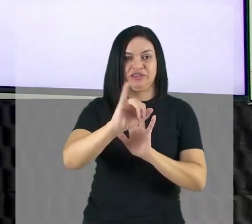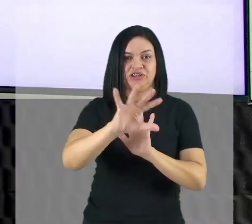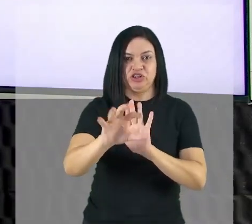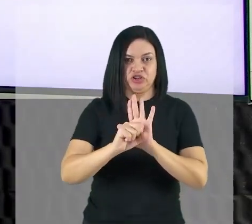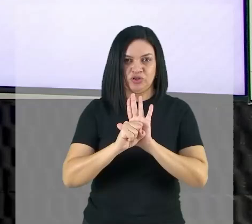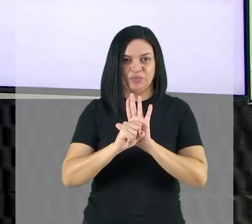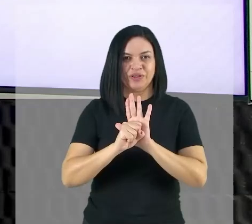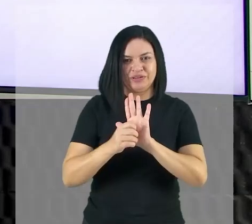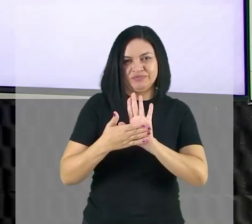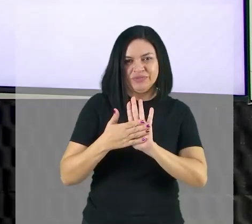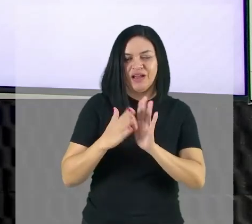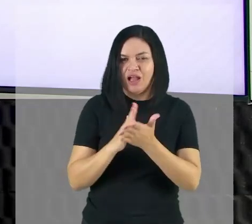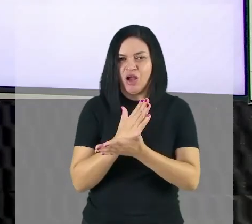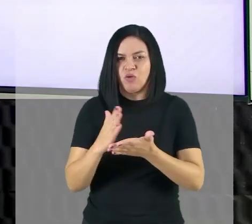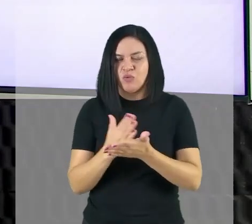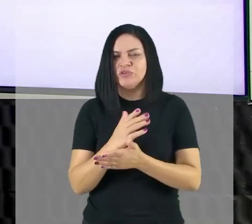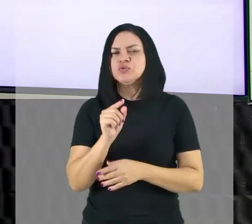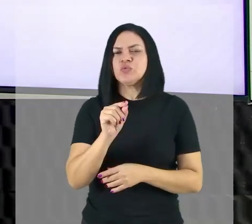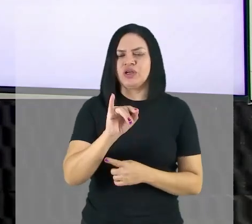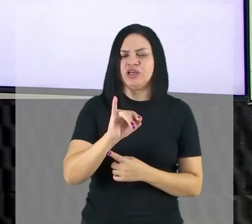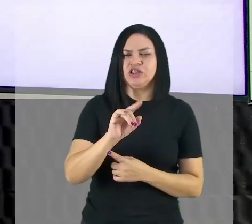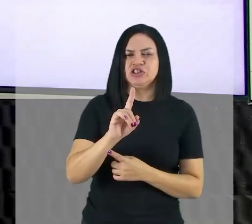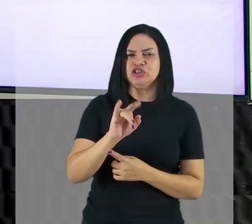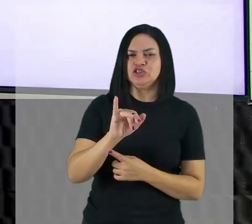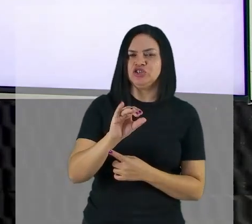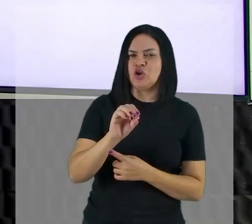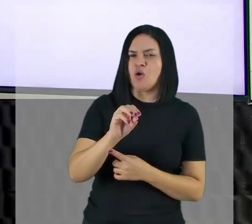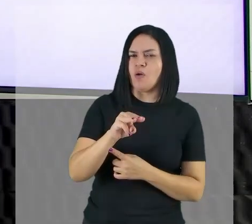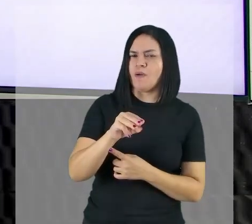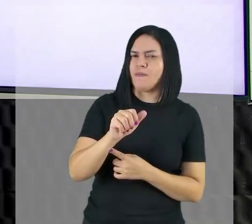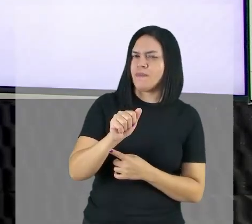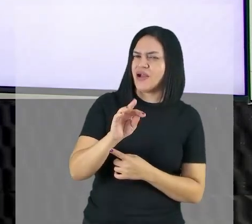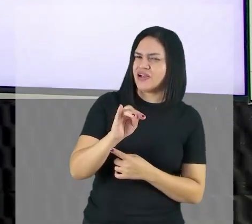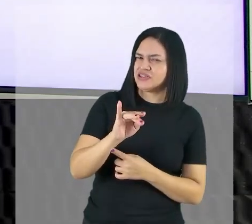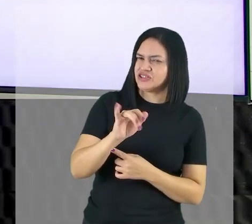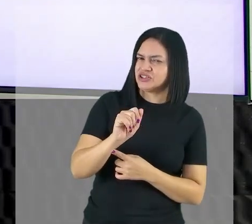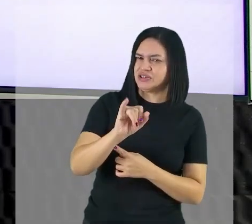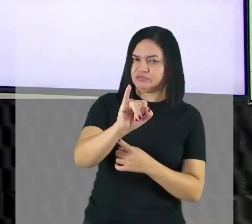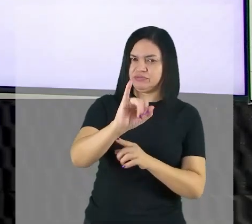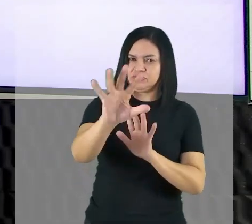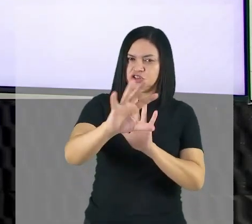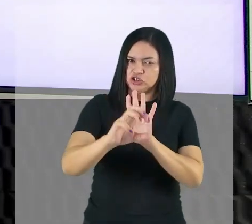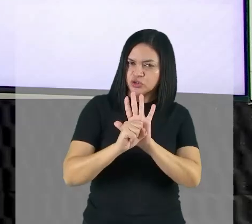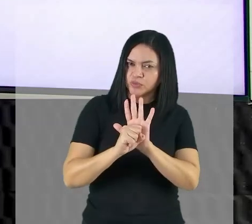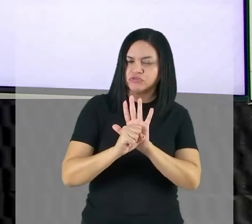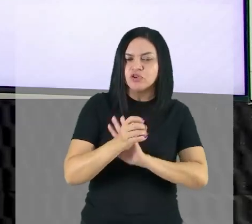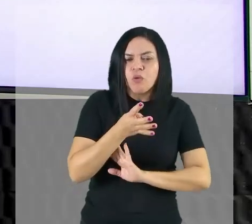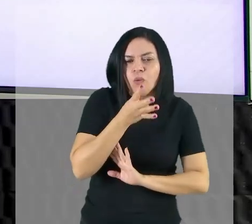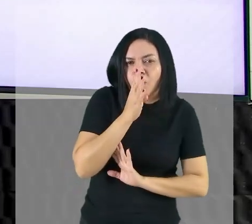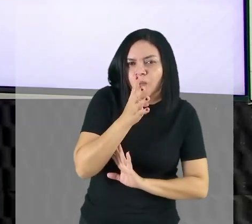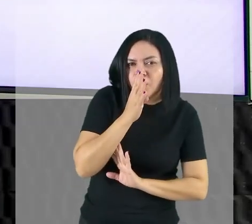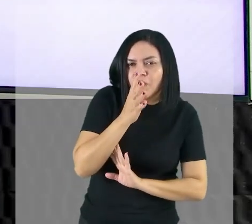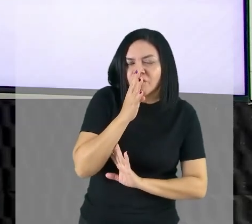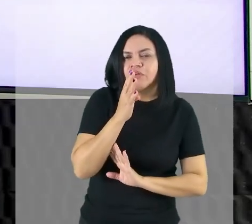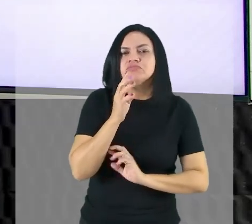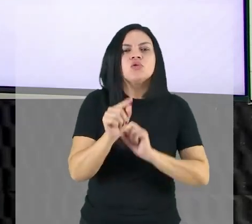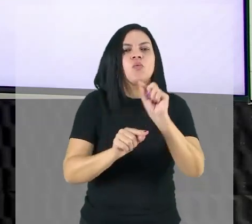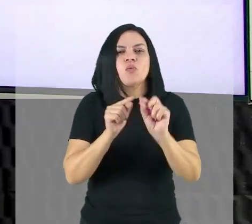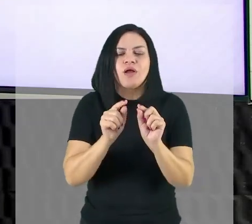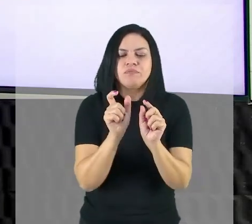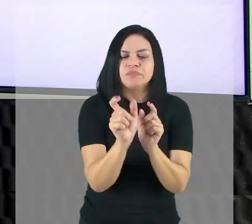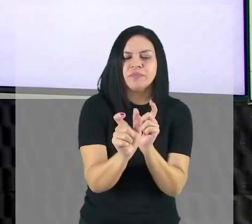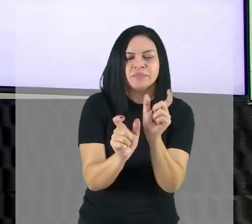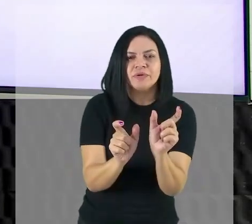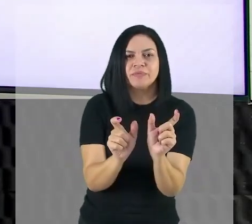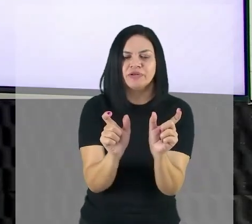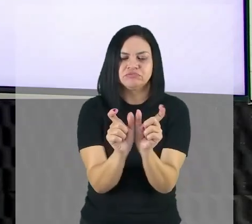expressões idiomáticas. O que quer dizer isso, professor? São termos que a gente observa que são usados em conjunto,